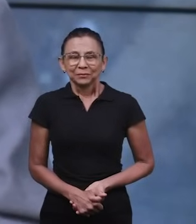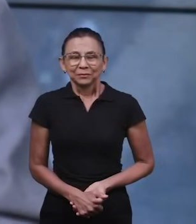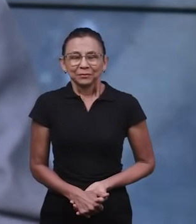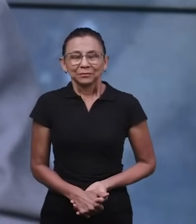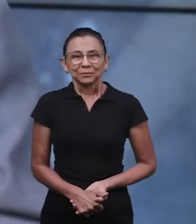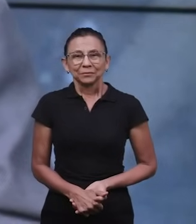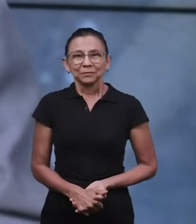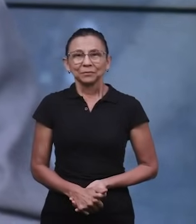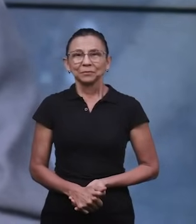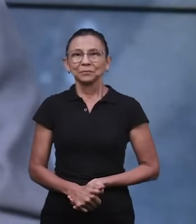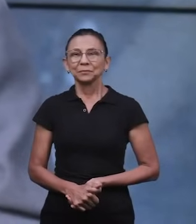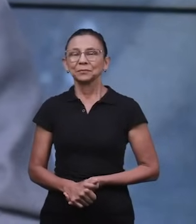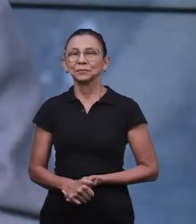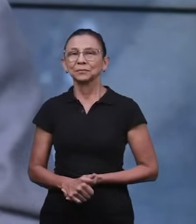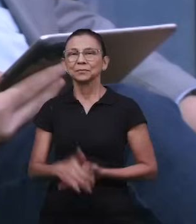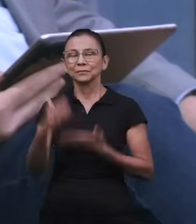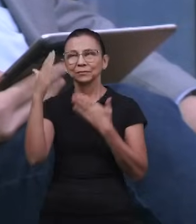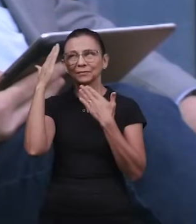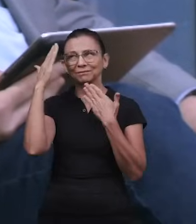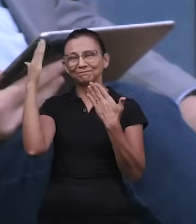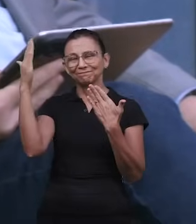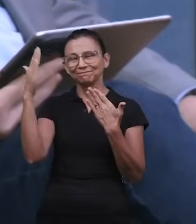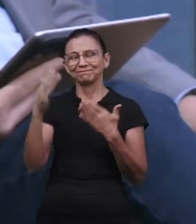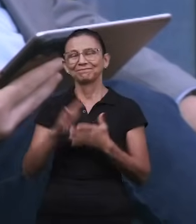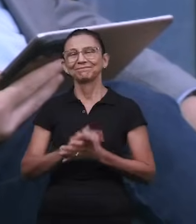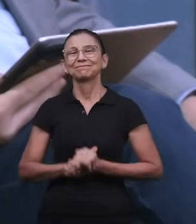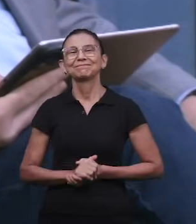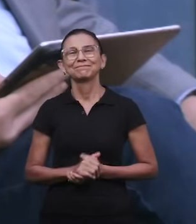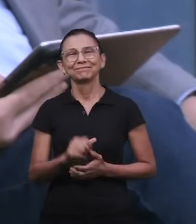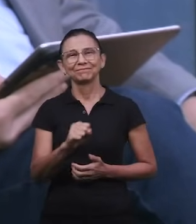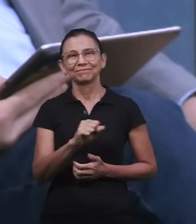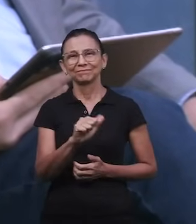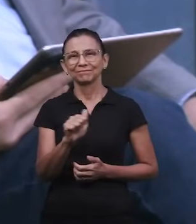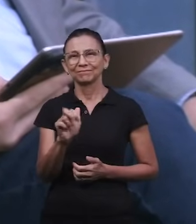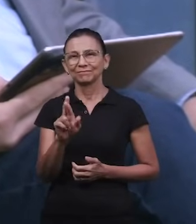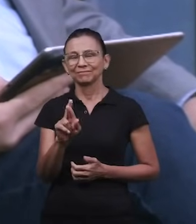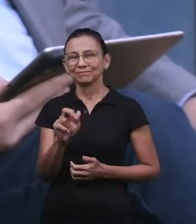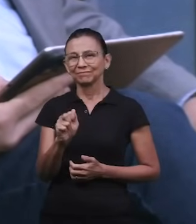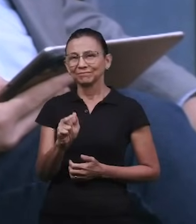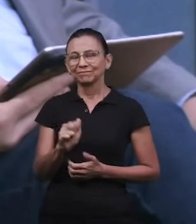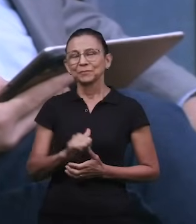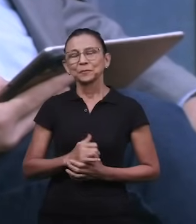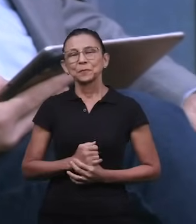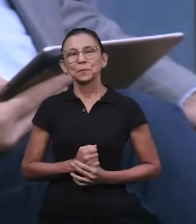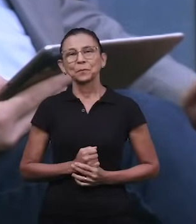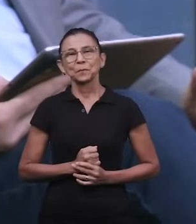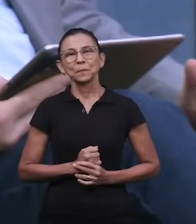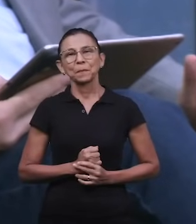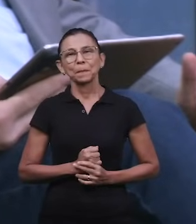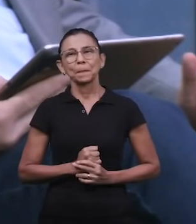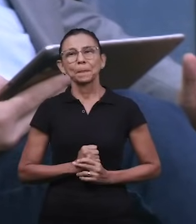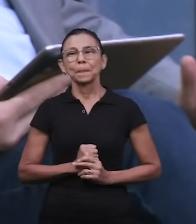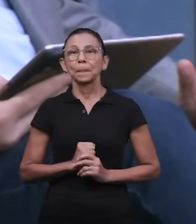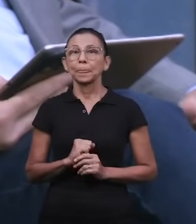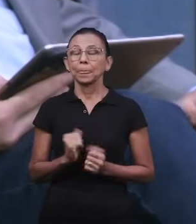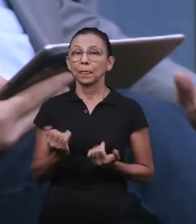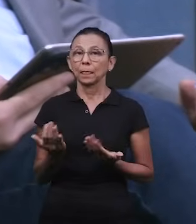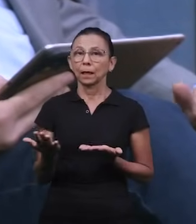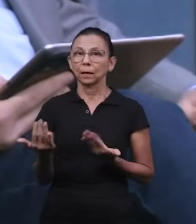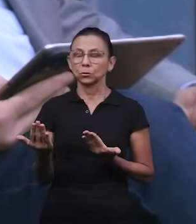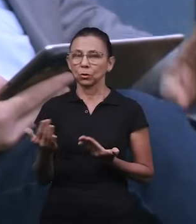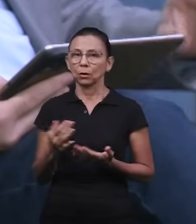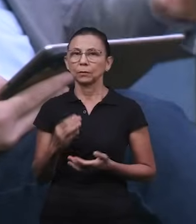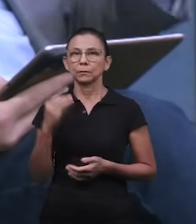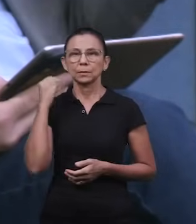a sua participação. E você vê, Alexandre, o jovem e a sua experiência com o Senhor, a